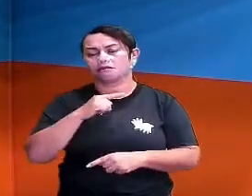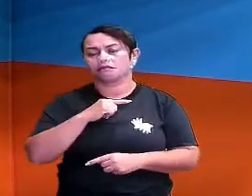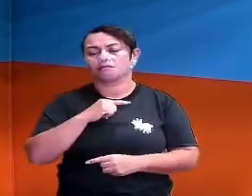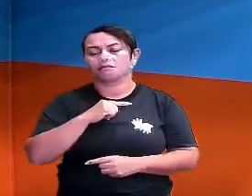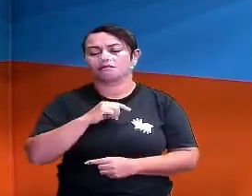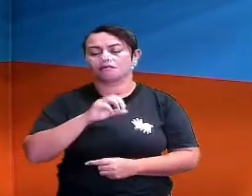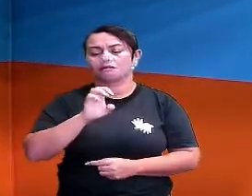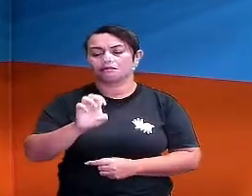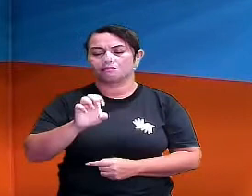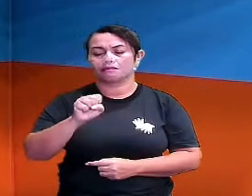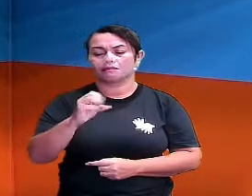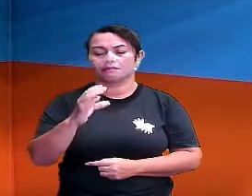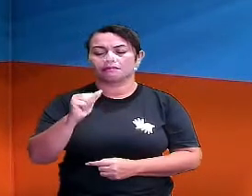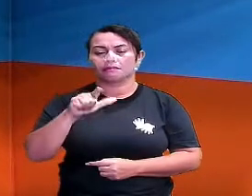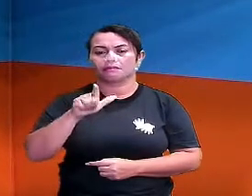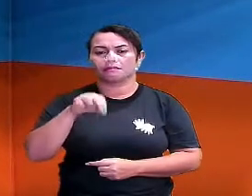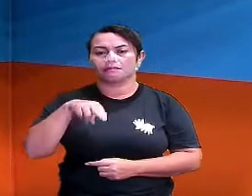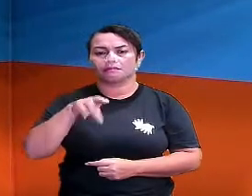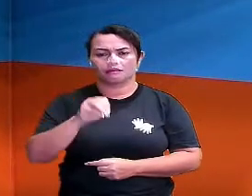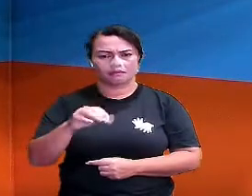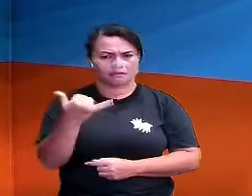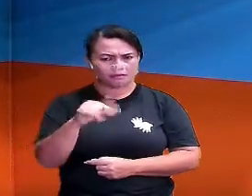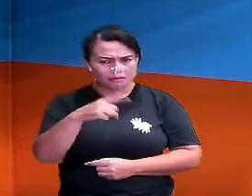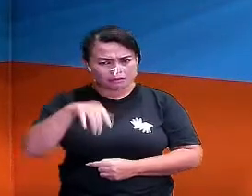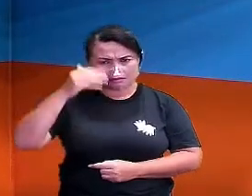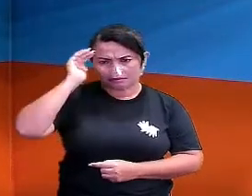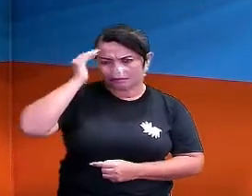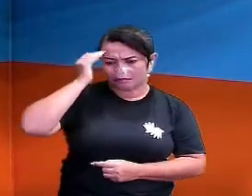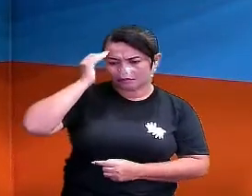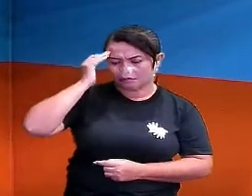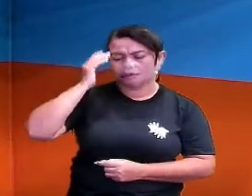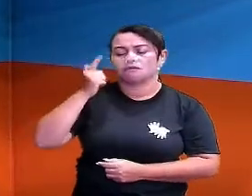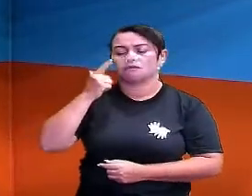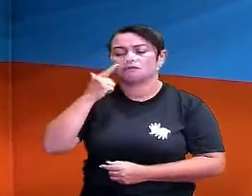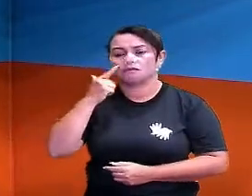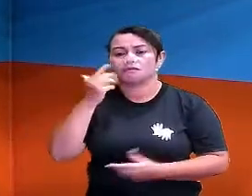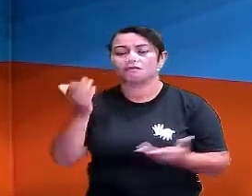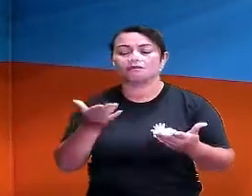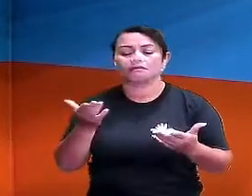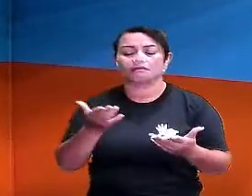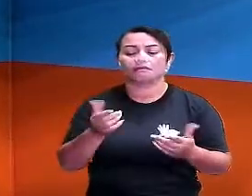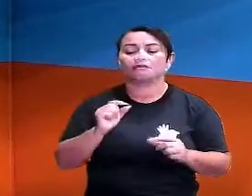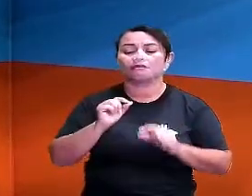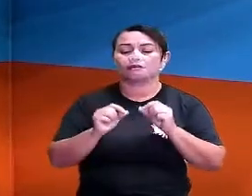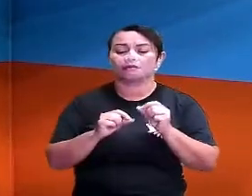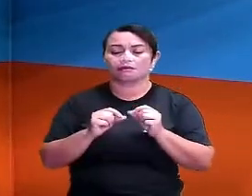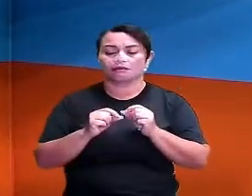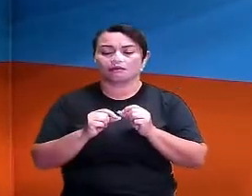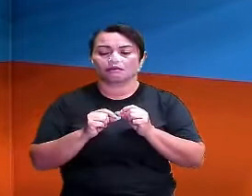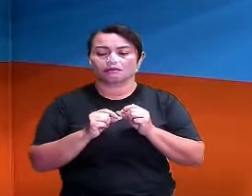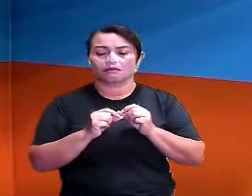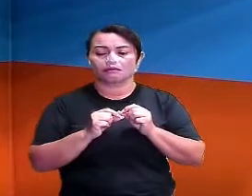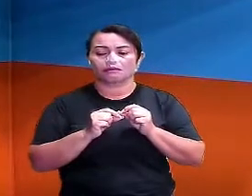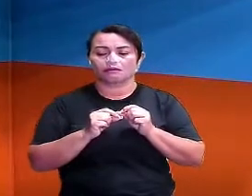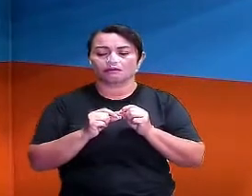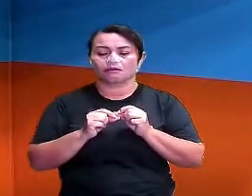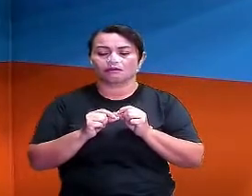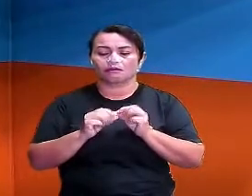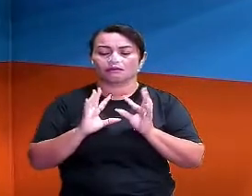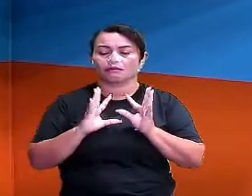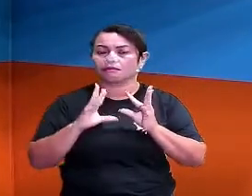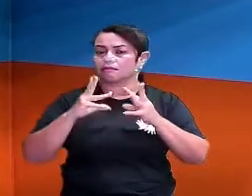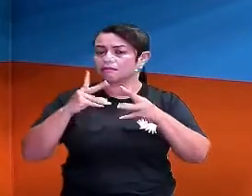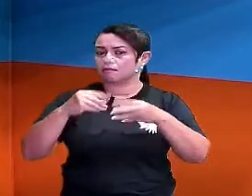triângulo escaleno. Beleza? Deu para entender? Então, agora a gente vai fechar o entendimento